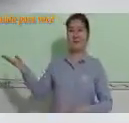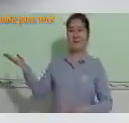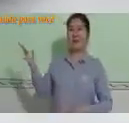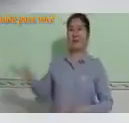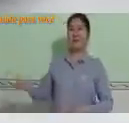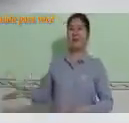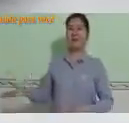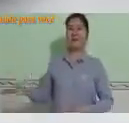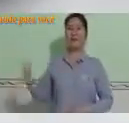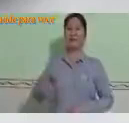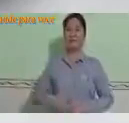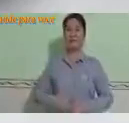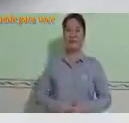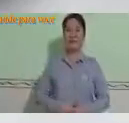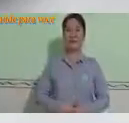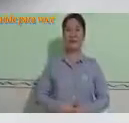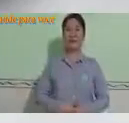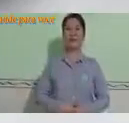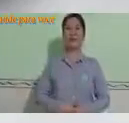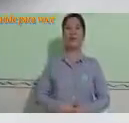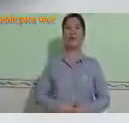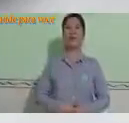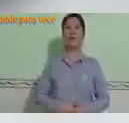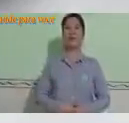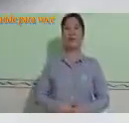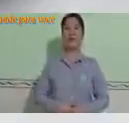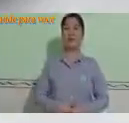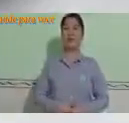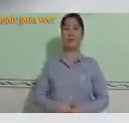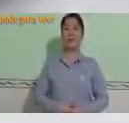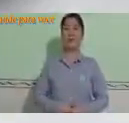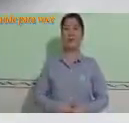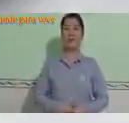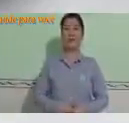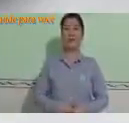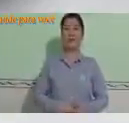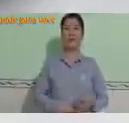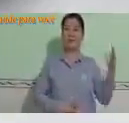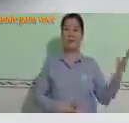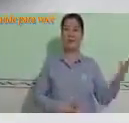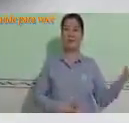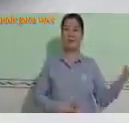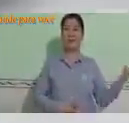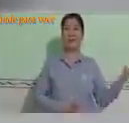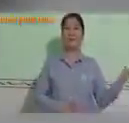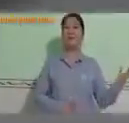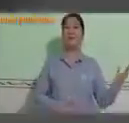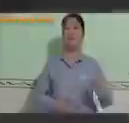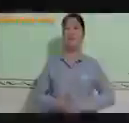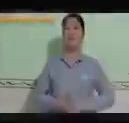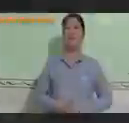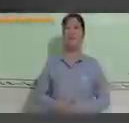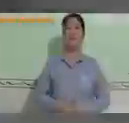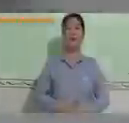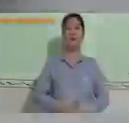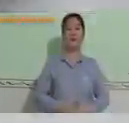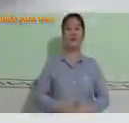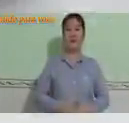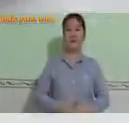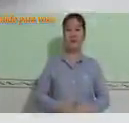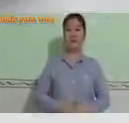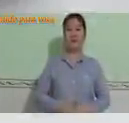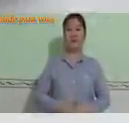FEITOTRATAMNTO. O tratamento para a paralisia de Bell pode ser feito através do uso de medicamentos, exceções de e